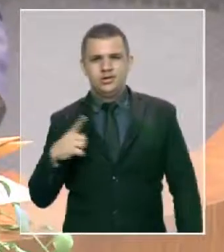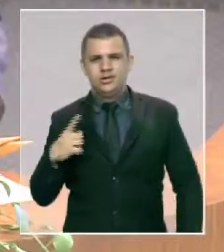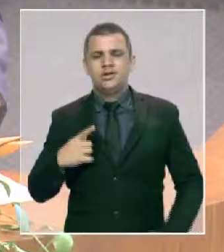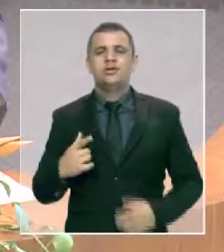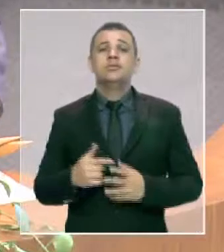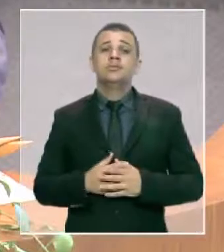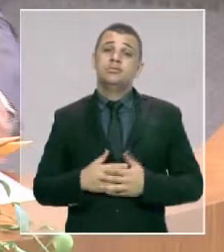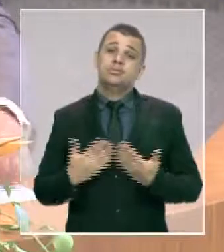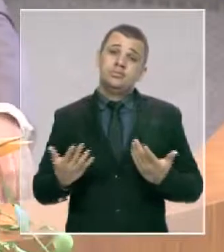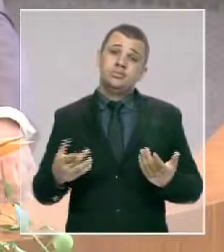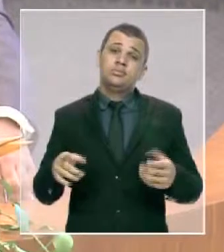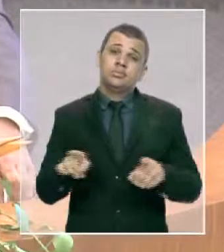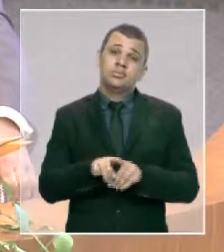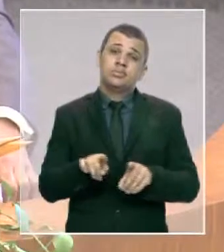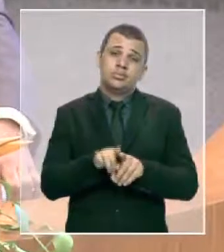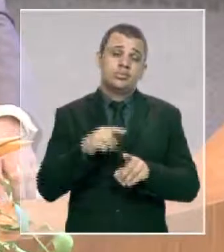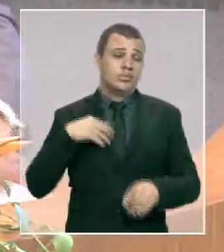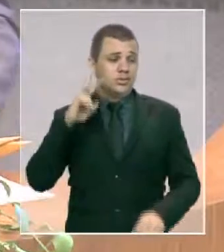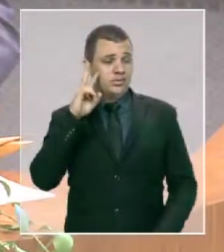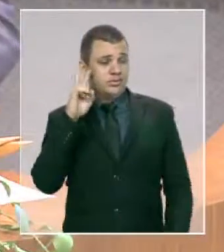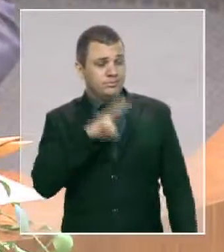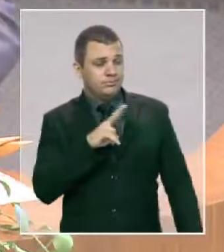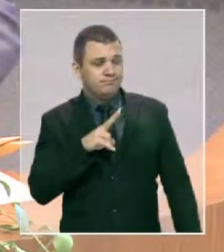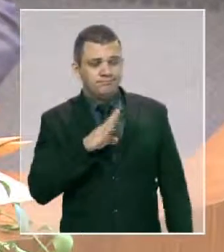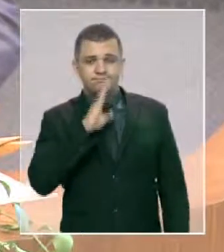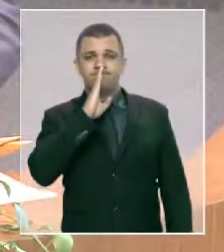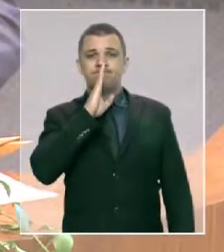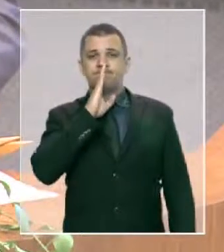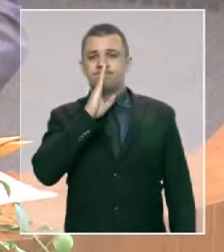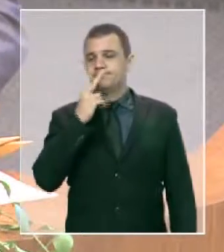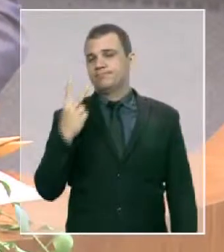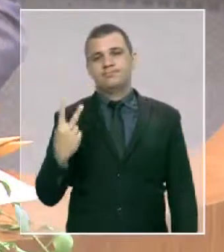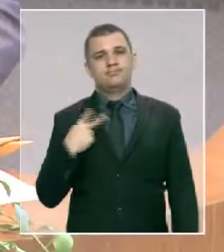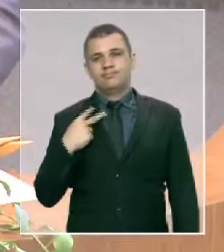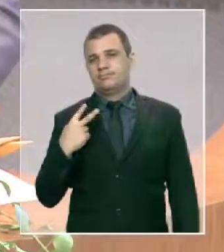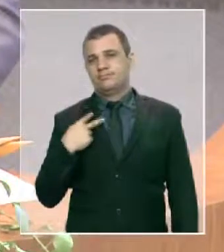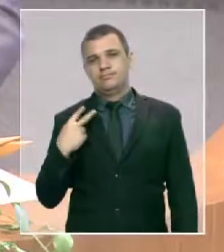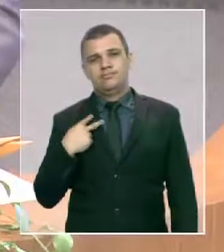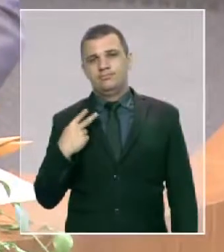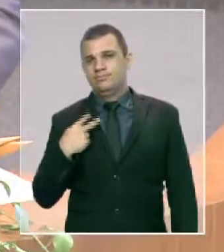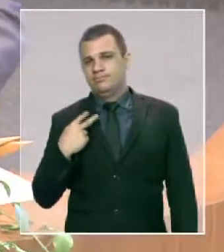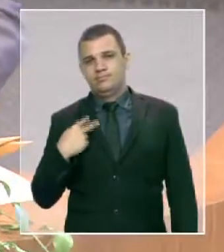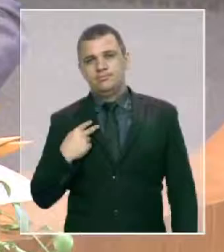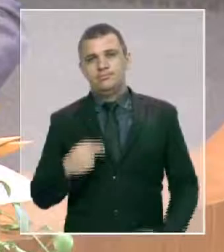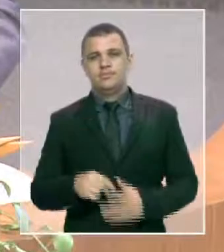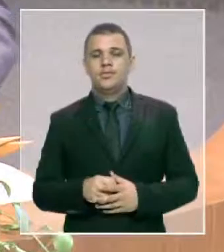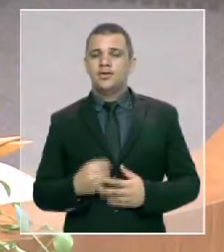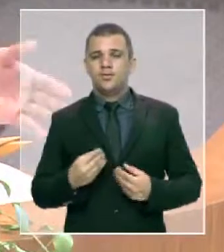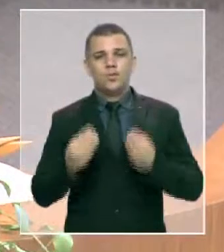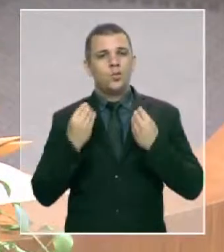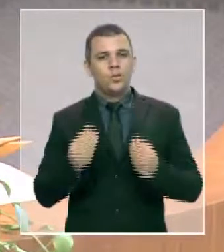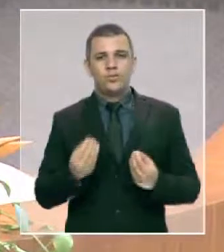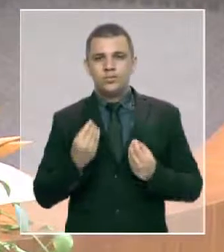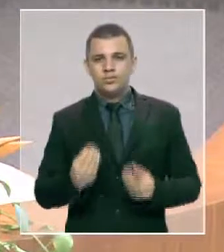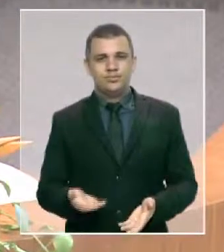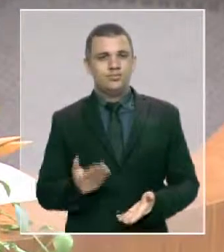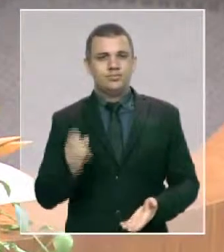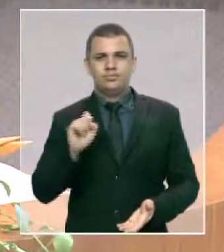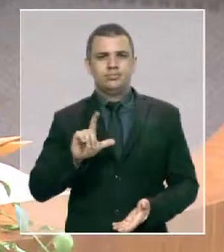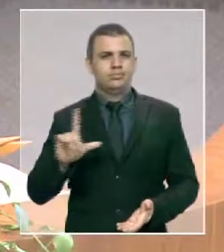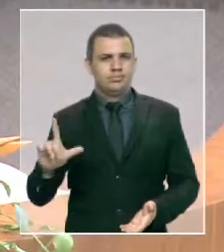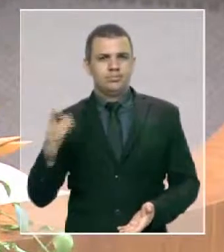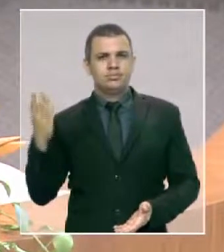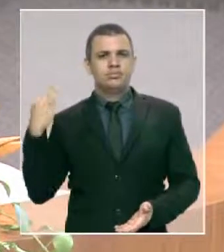não tem como se calar, não tem como ficar calado diante de uma cena daquela, e o absurdo de São Luís nas últimas